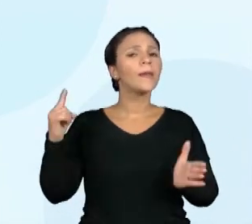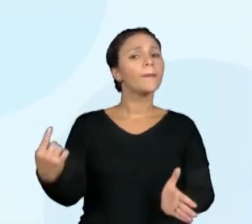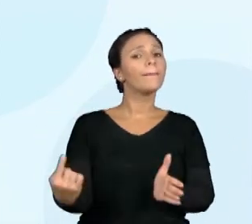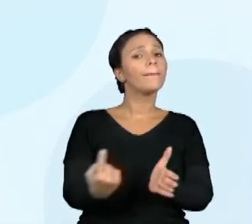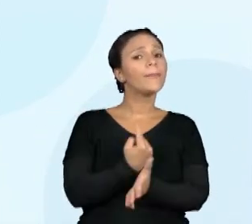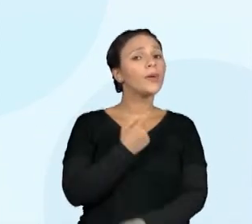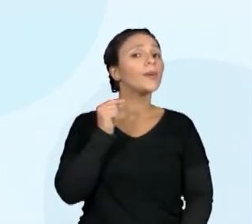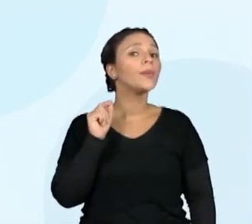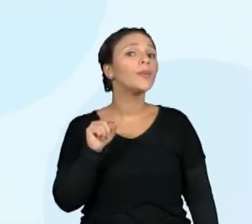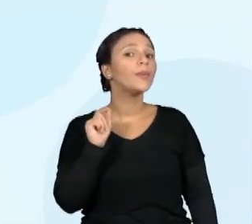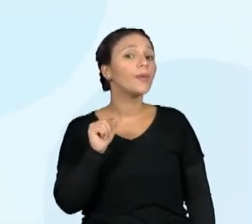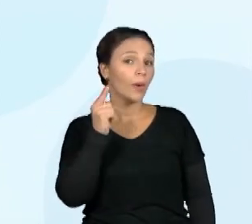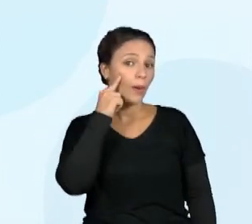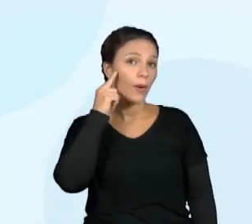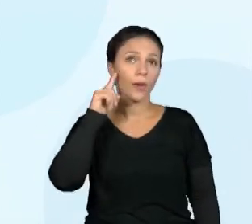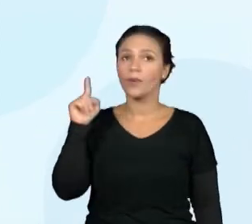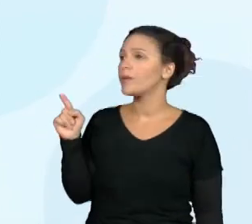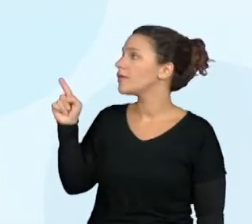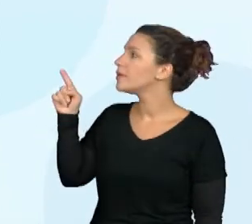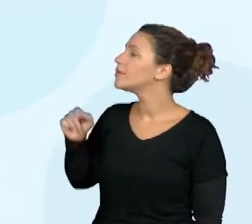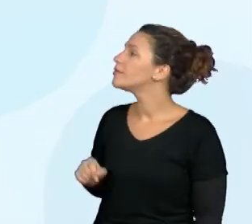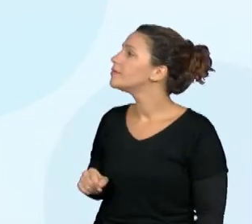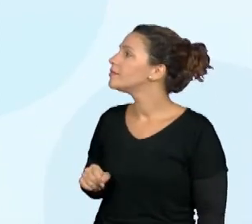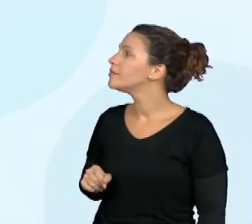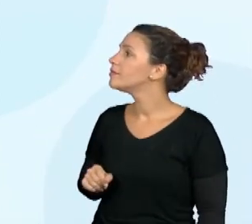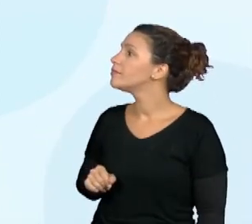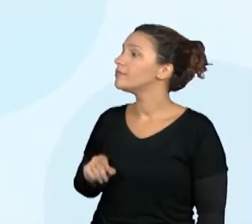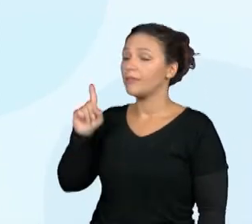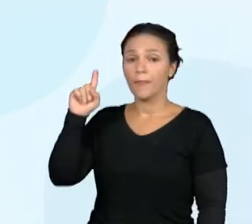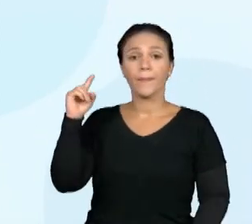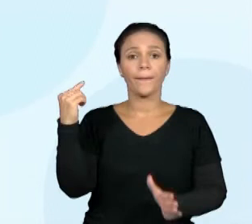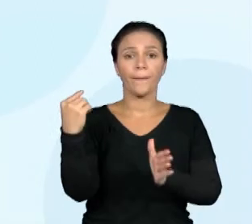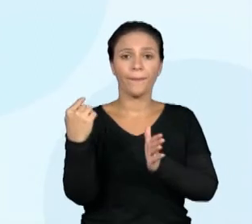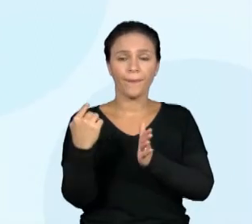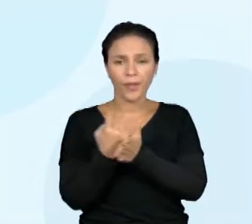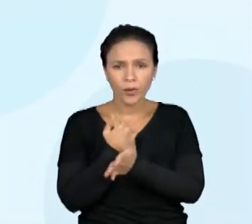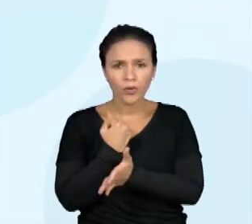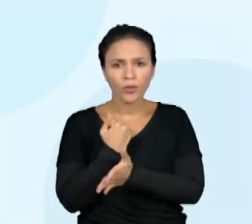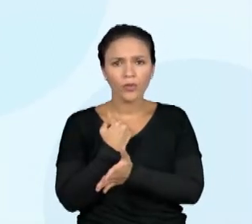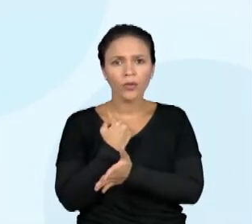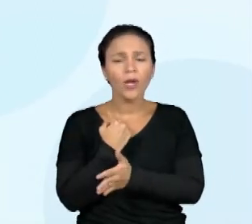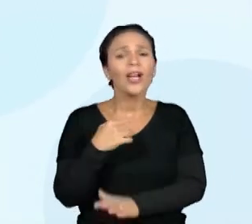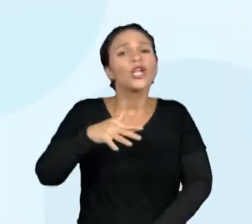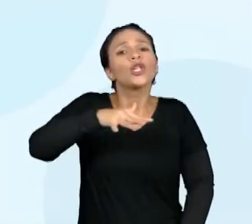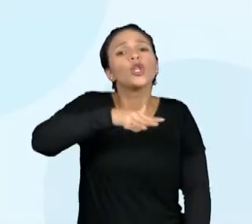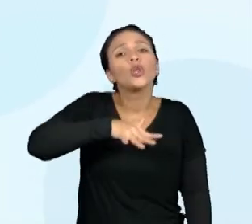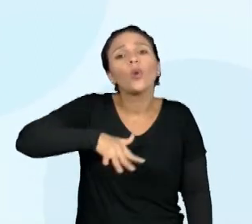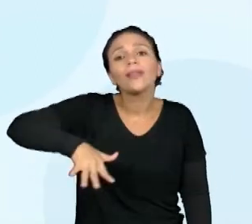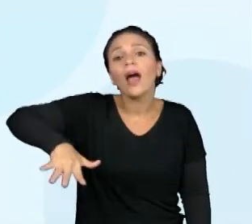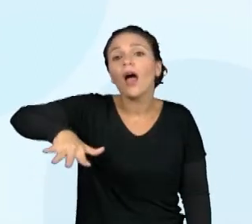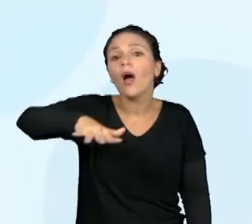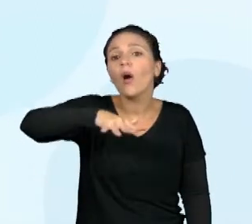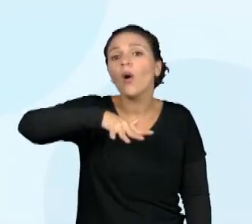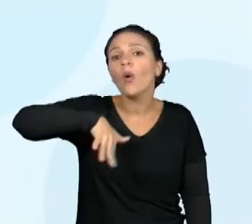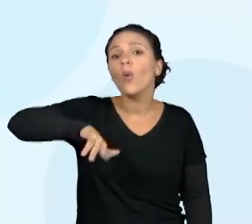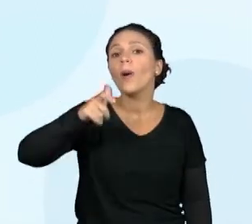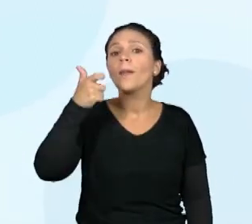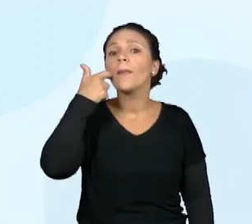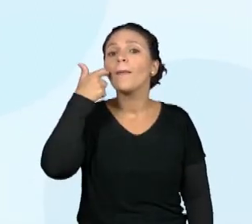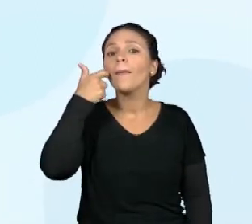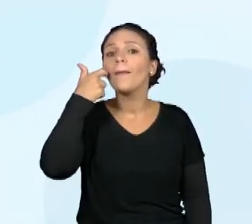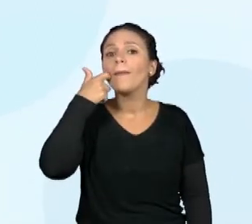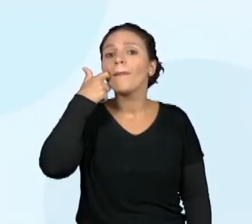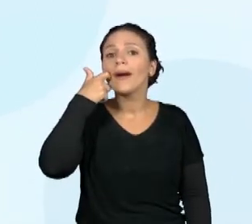que a gente tem que responder? A gente tem que responder o seguinte: quantos peixes havia